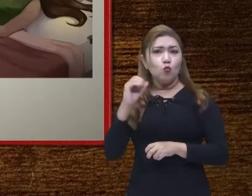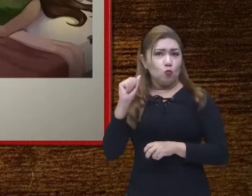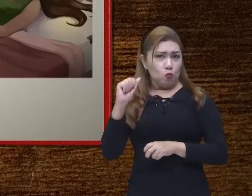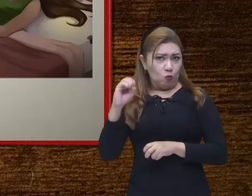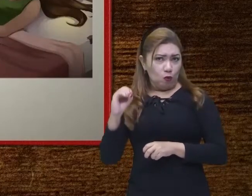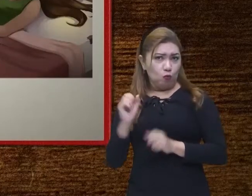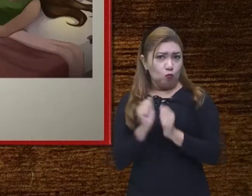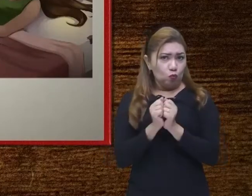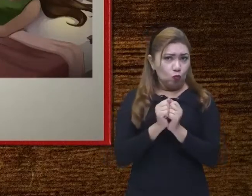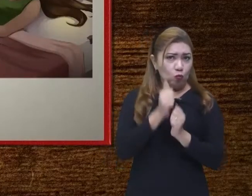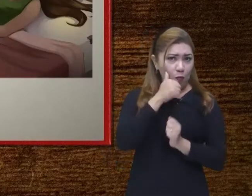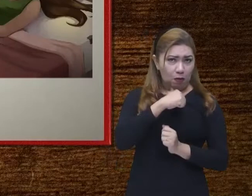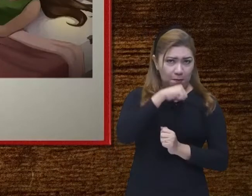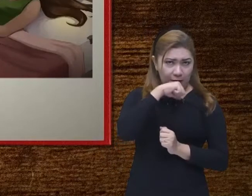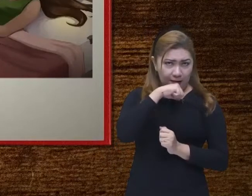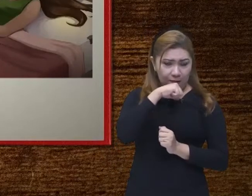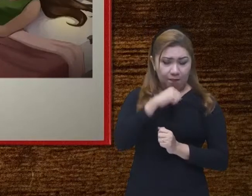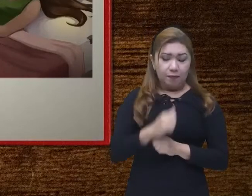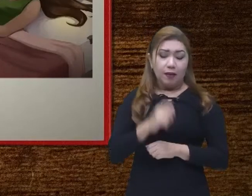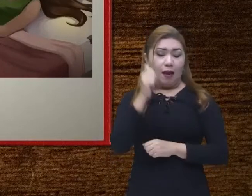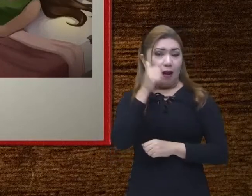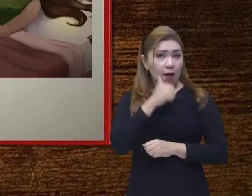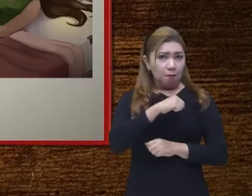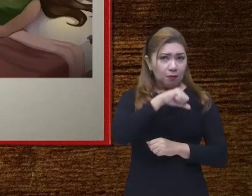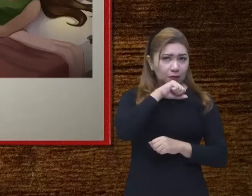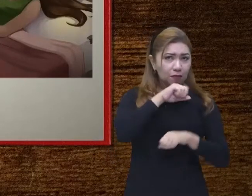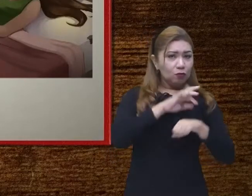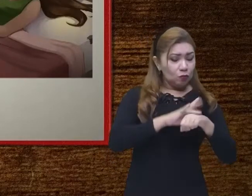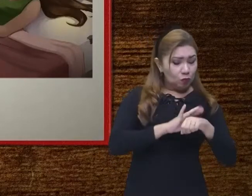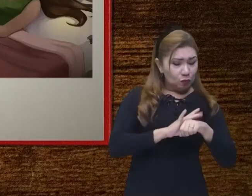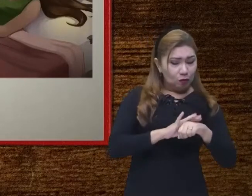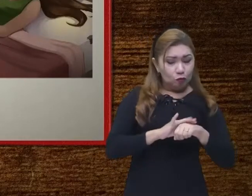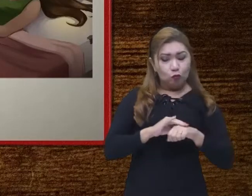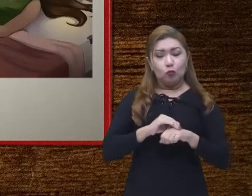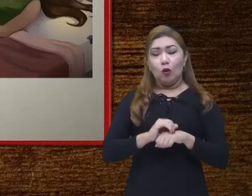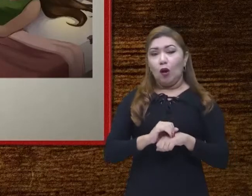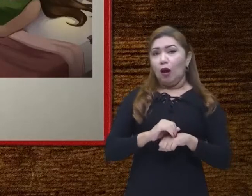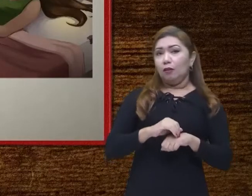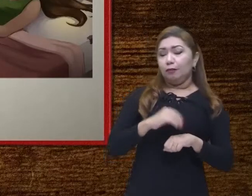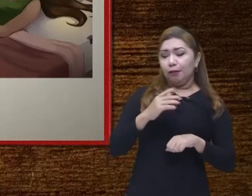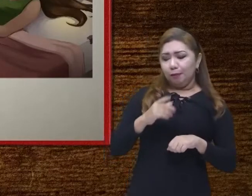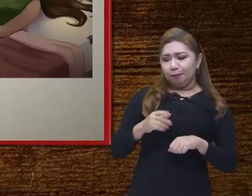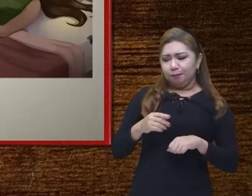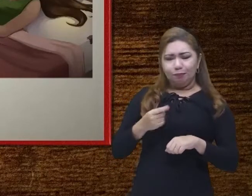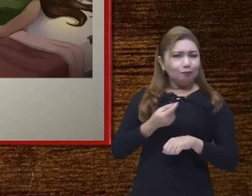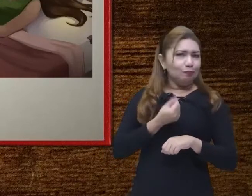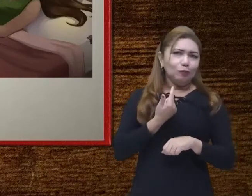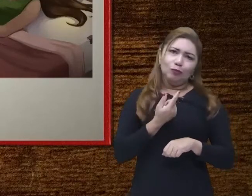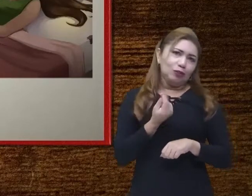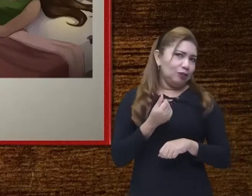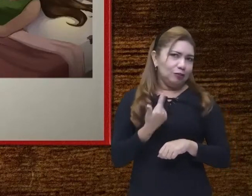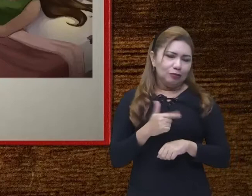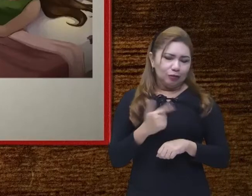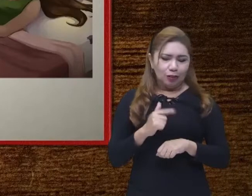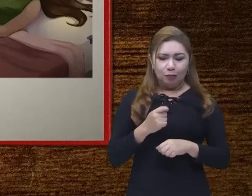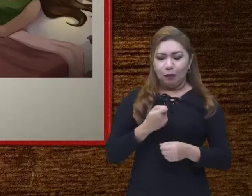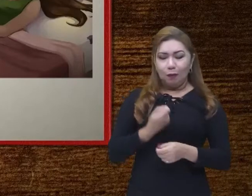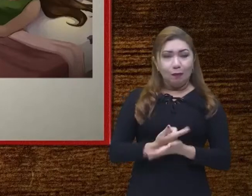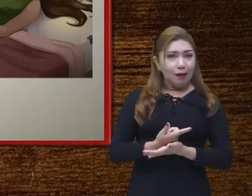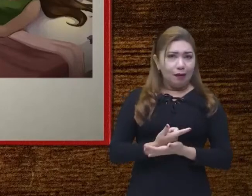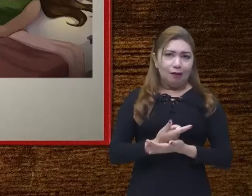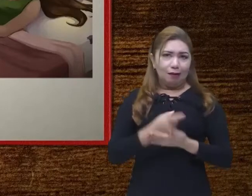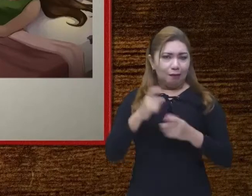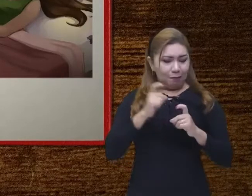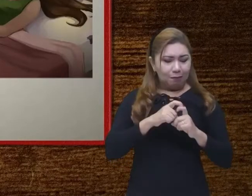Certo dia, a mãe adoeceu. Como não tinham dinheiro, pediu ao filho para vender o único boi que tinham para poderem